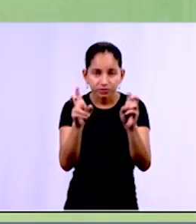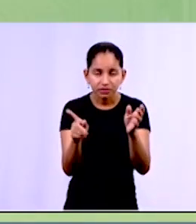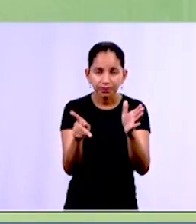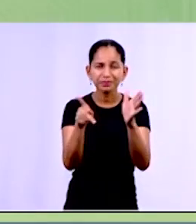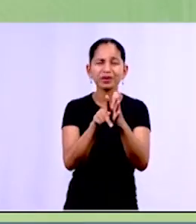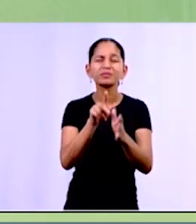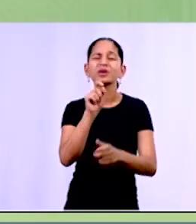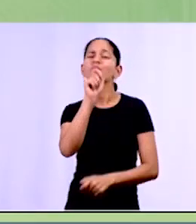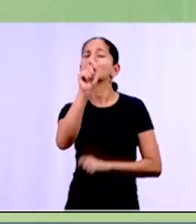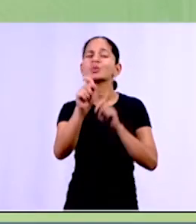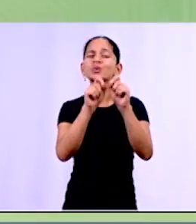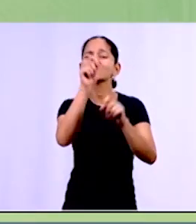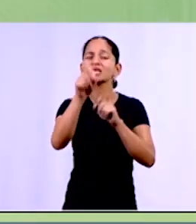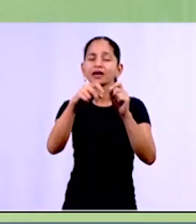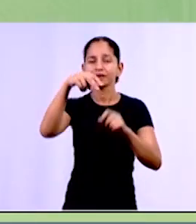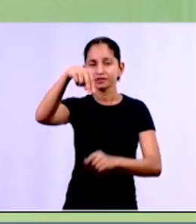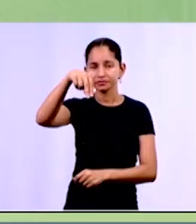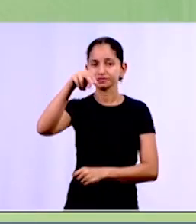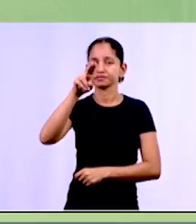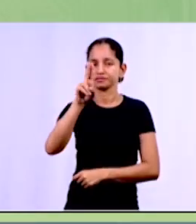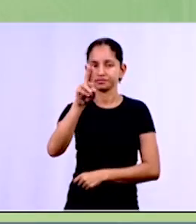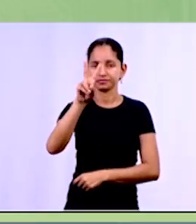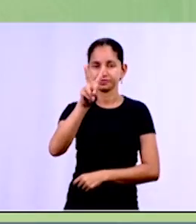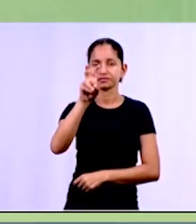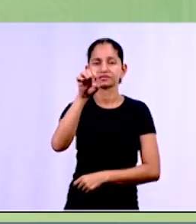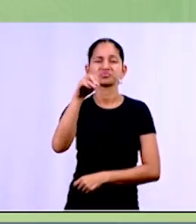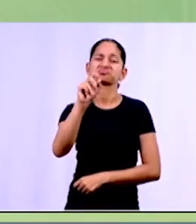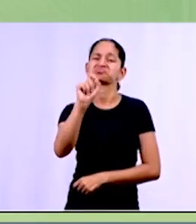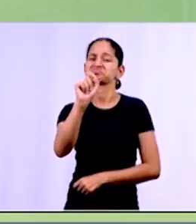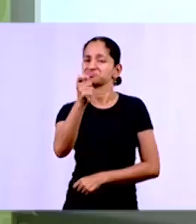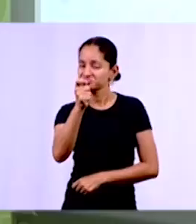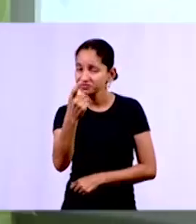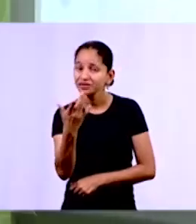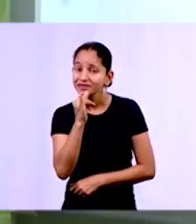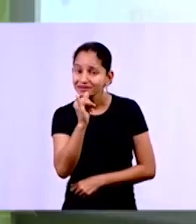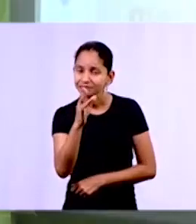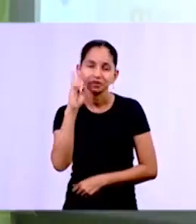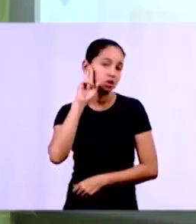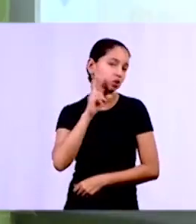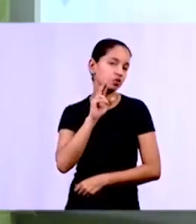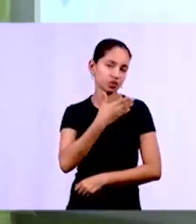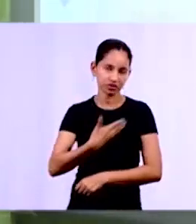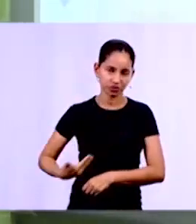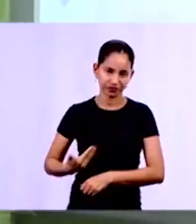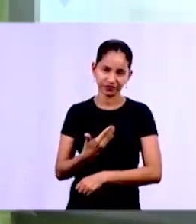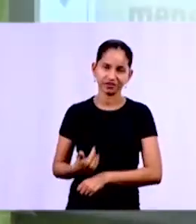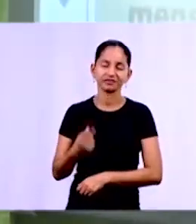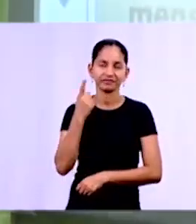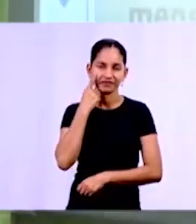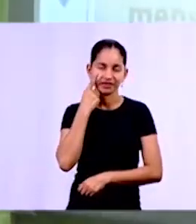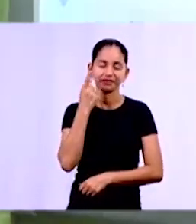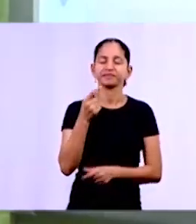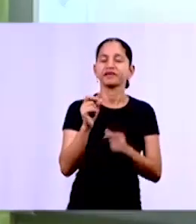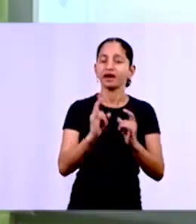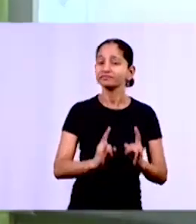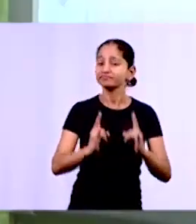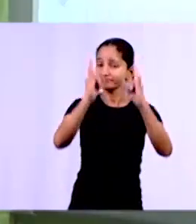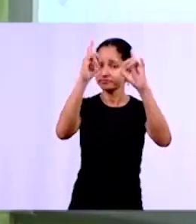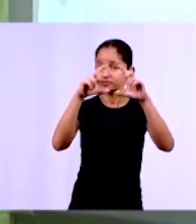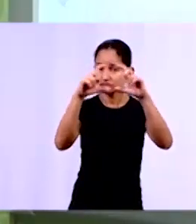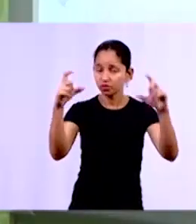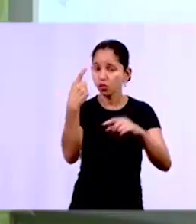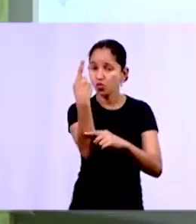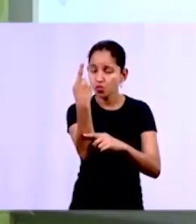Vamos imaginar o seguinte cenário. O governo do Estado de Rondônia montou um data center,